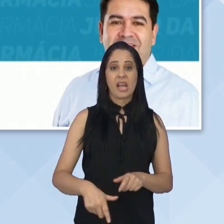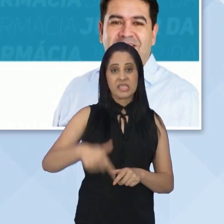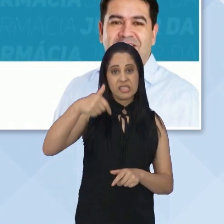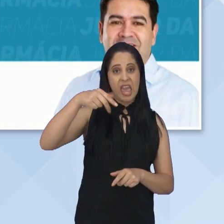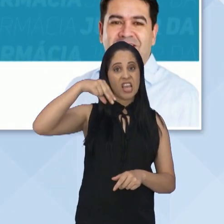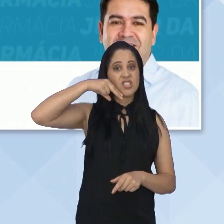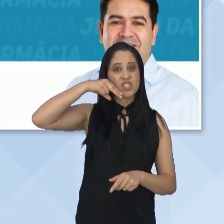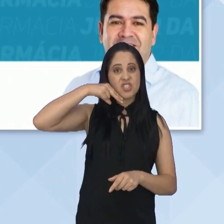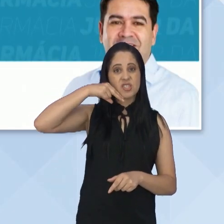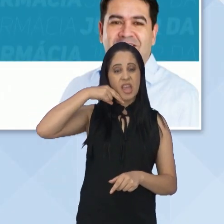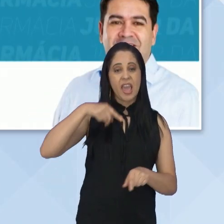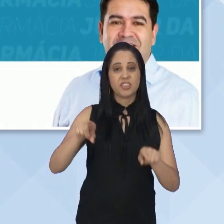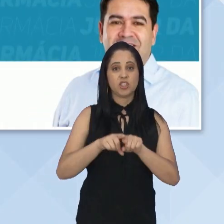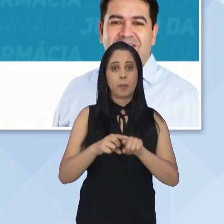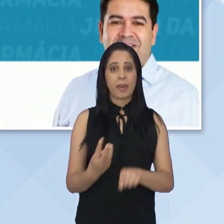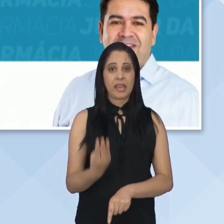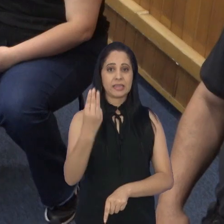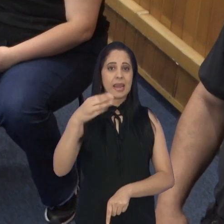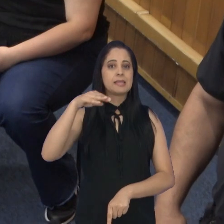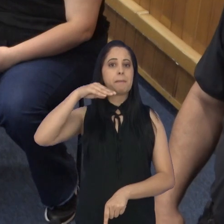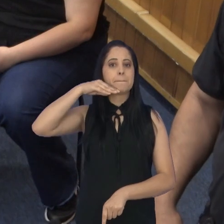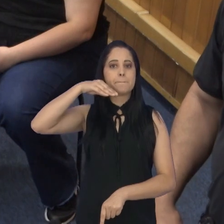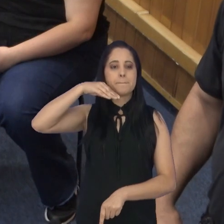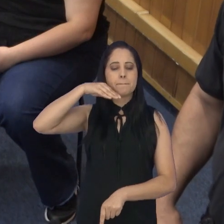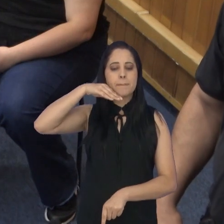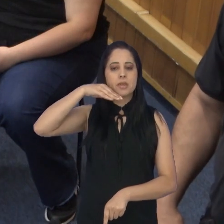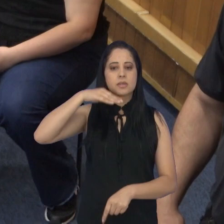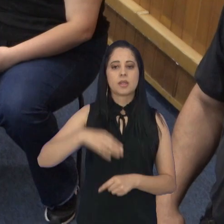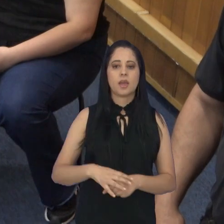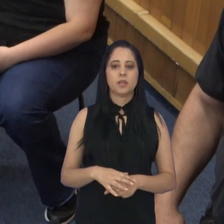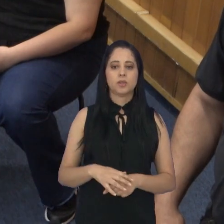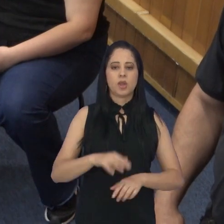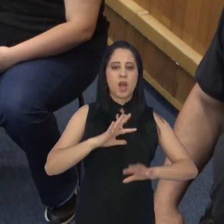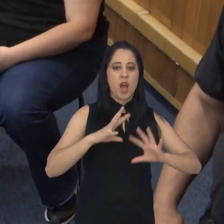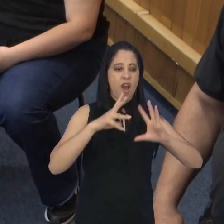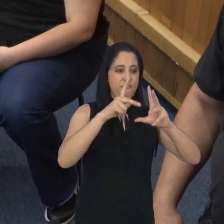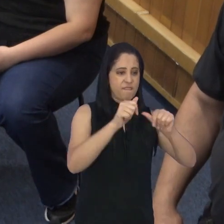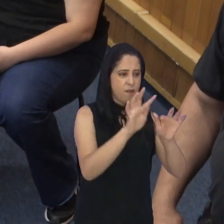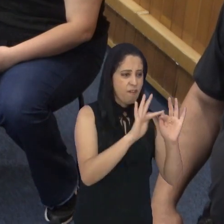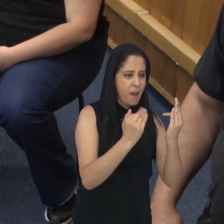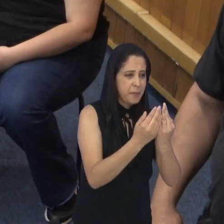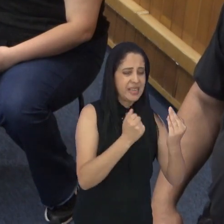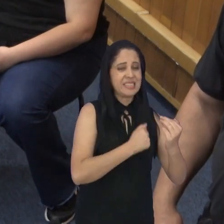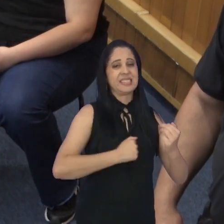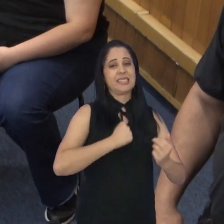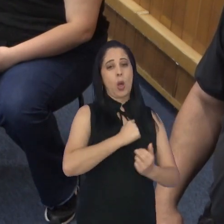netos e 3 bisnetos. E deixou muita saudade a todos.